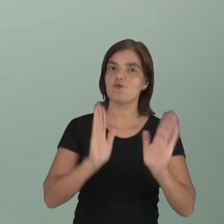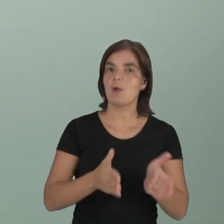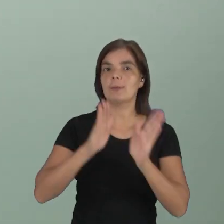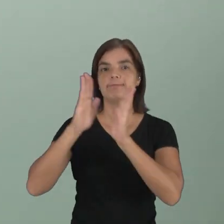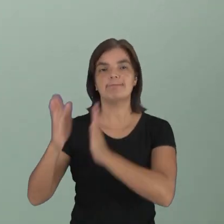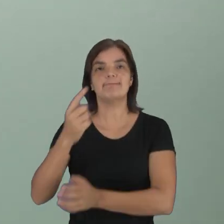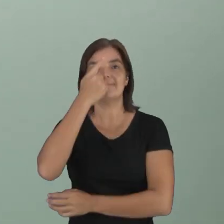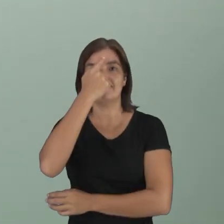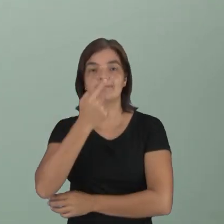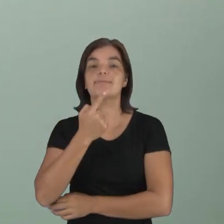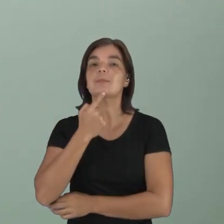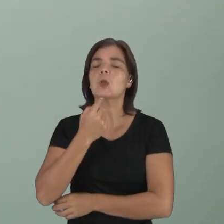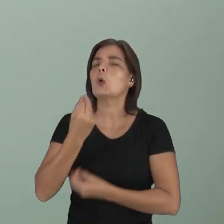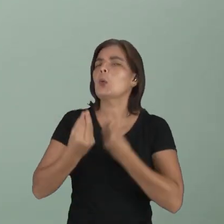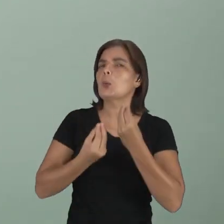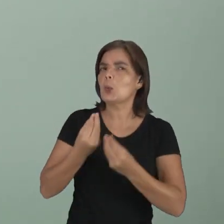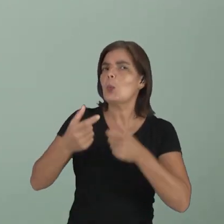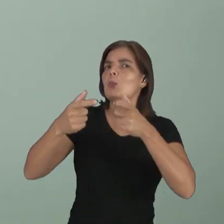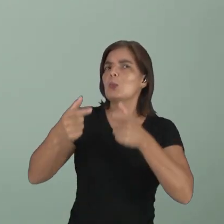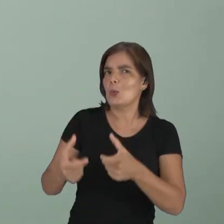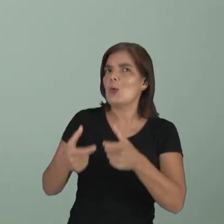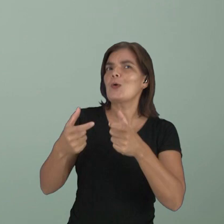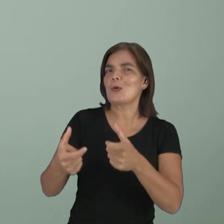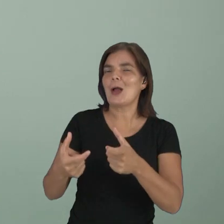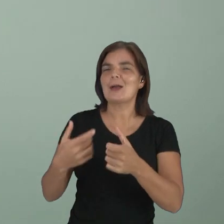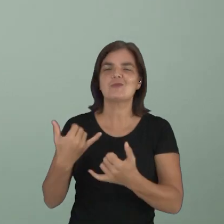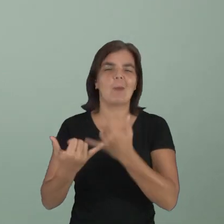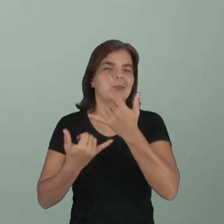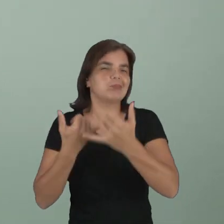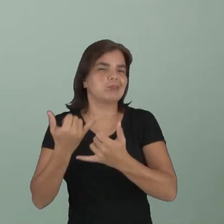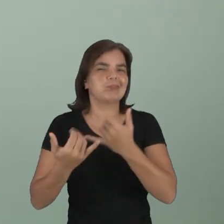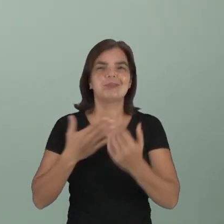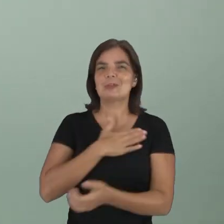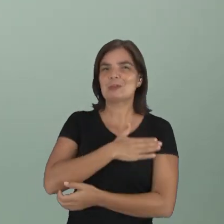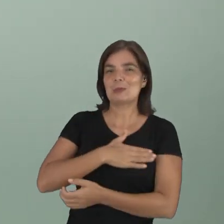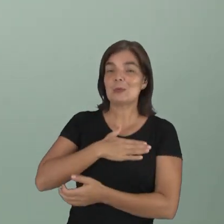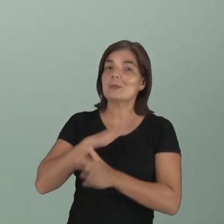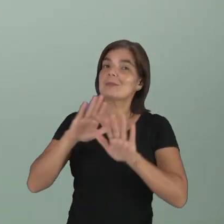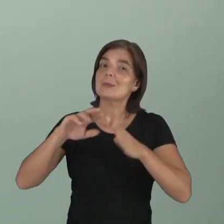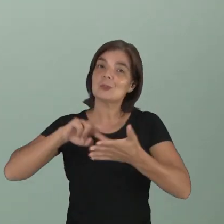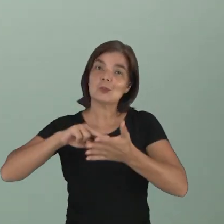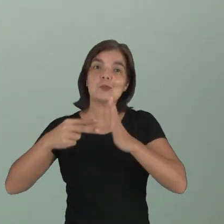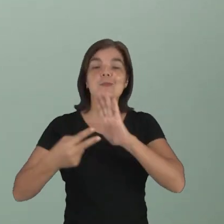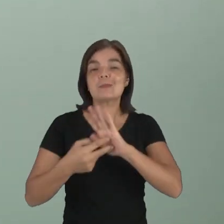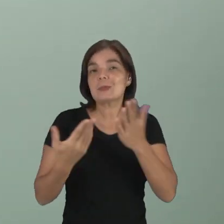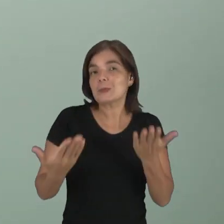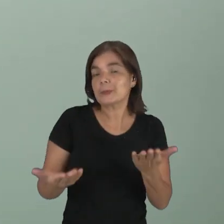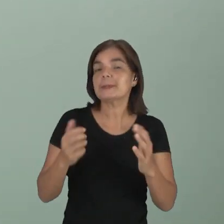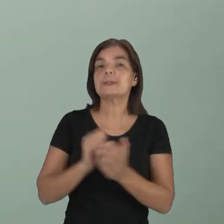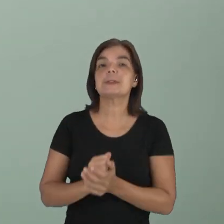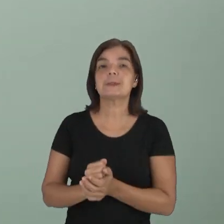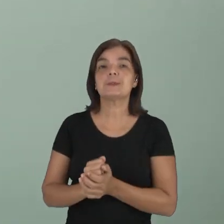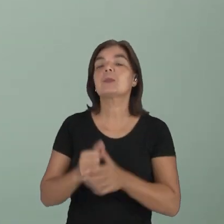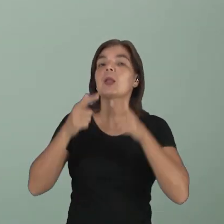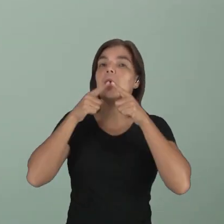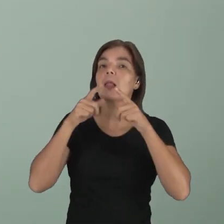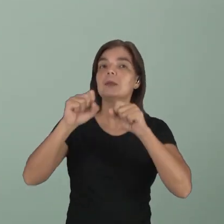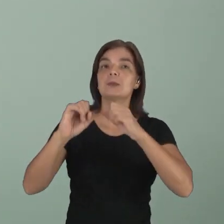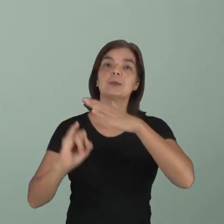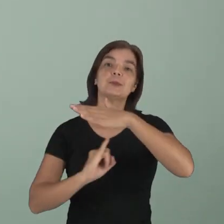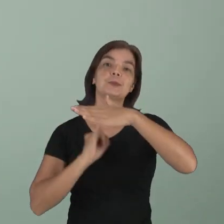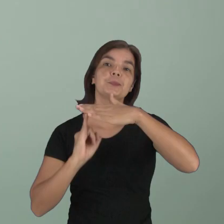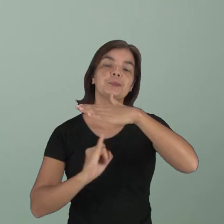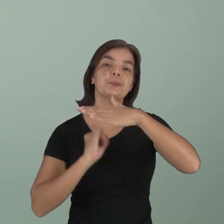na segunda imagem, como se trata de um ambiente mais descontraído, então, logo, trata-se da linguagem